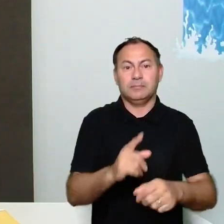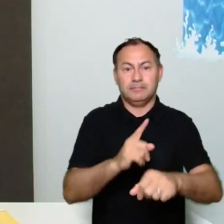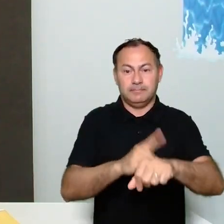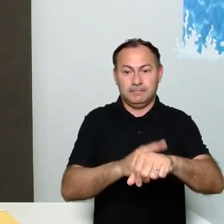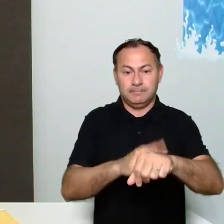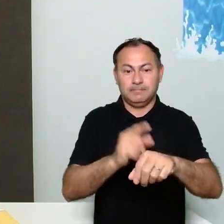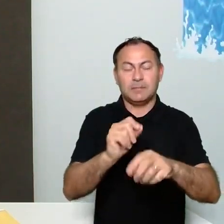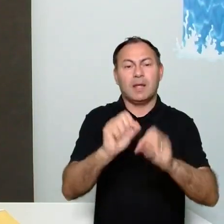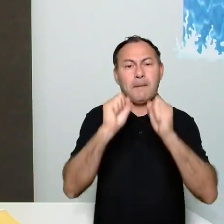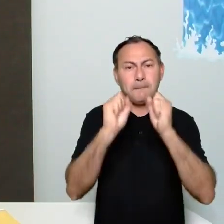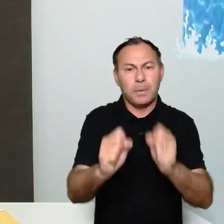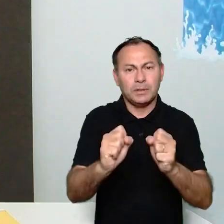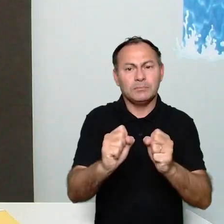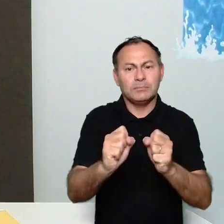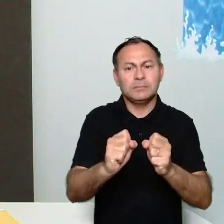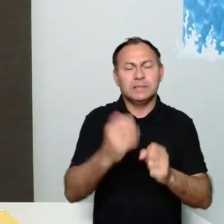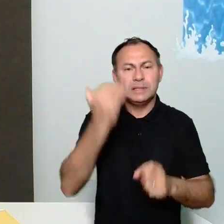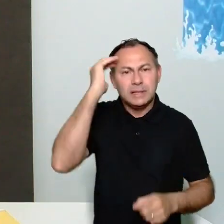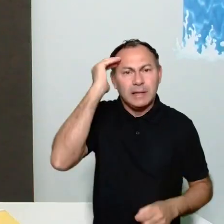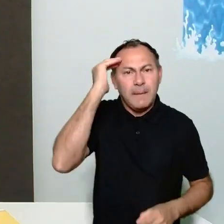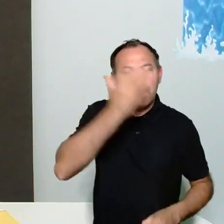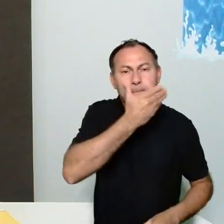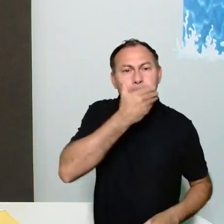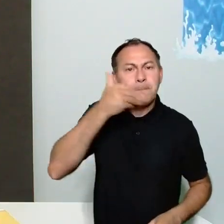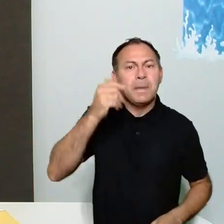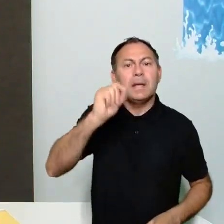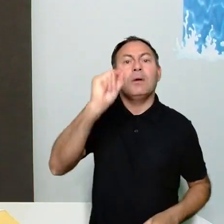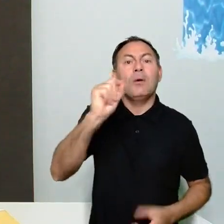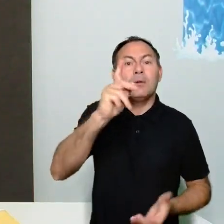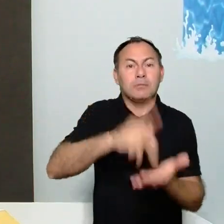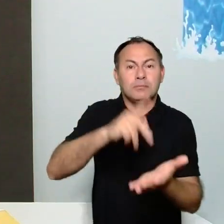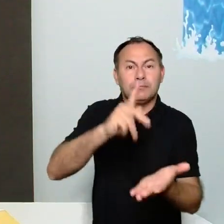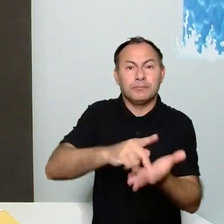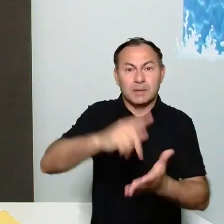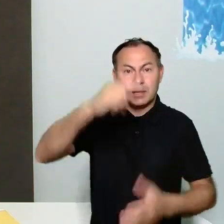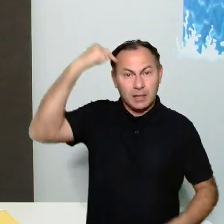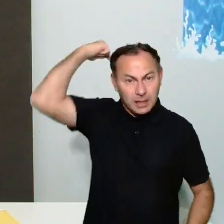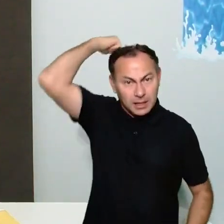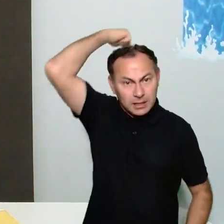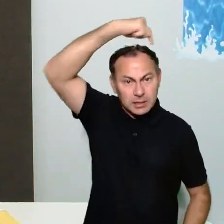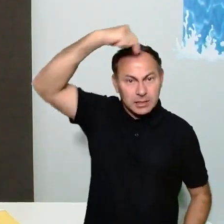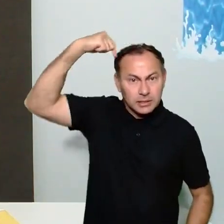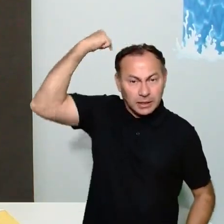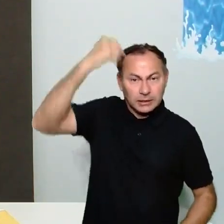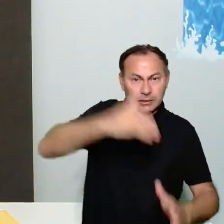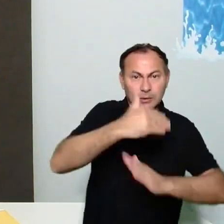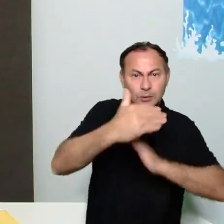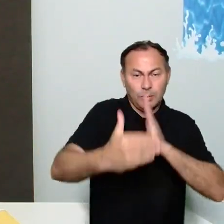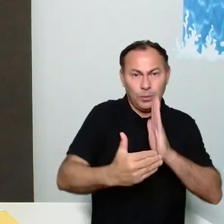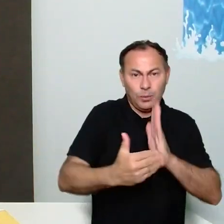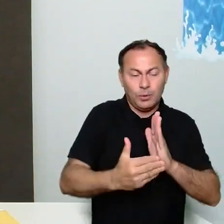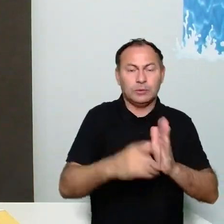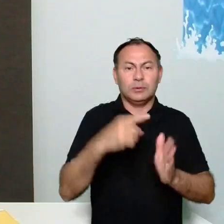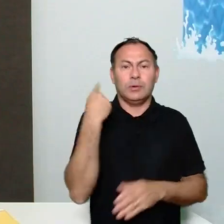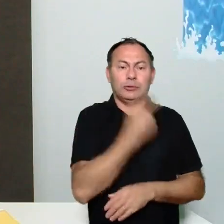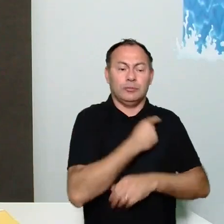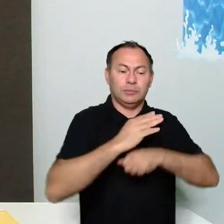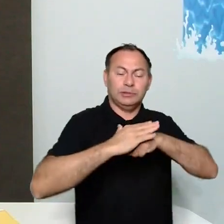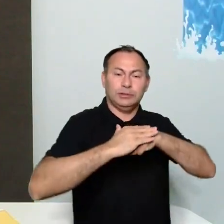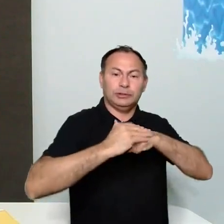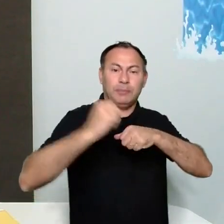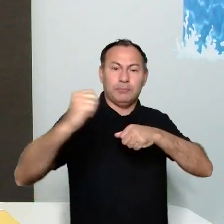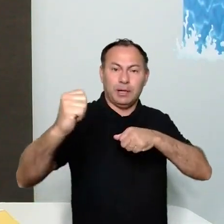casos, podemos, então, compreender melhor o que é realmente a santidade, a que todos somos